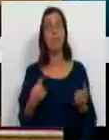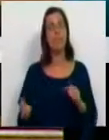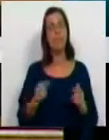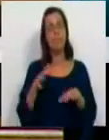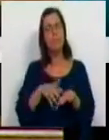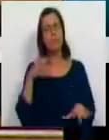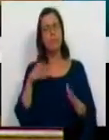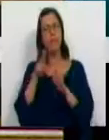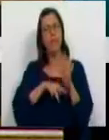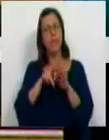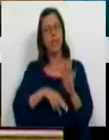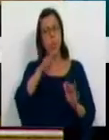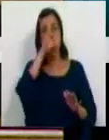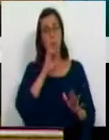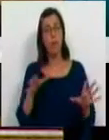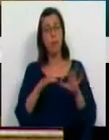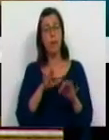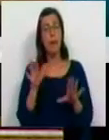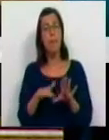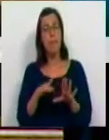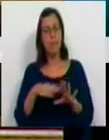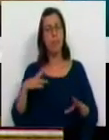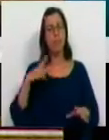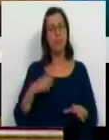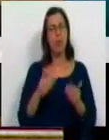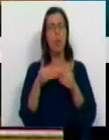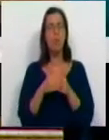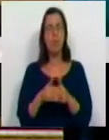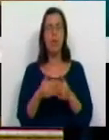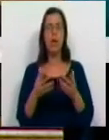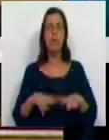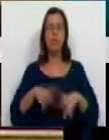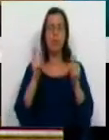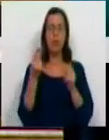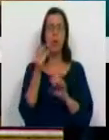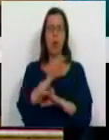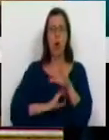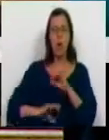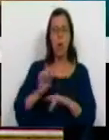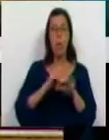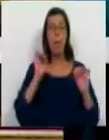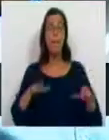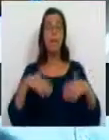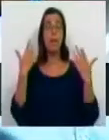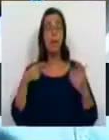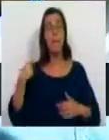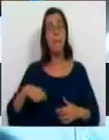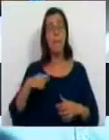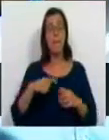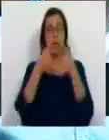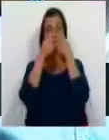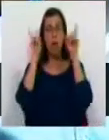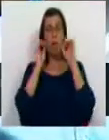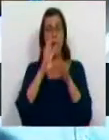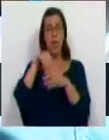discutimos no Parlamento o relatório do Governo sobre a participação de Portugal no processo de construção da União Europeia e as prioridades da presidência eslovaca